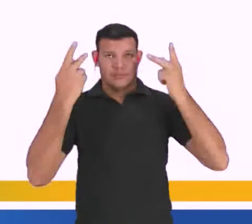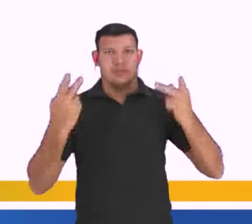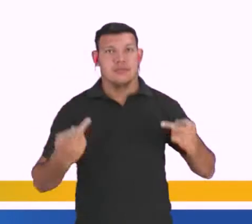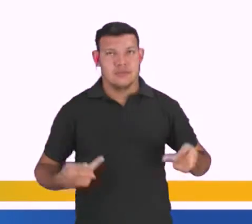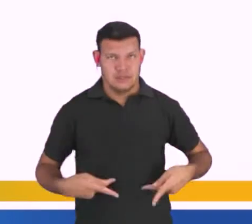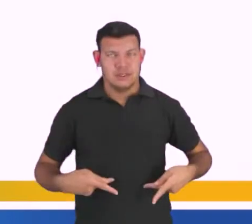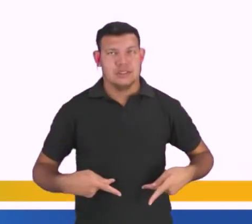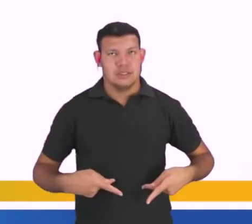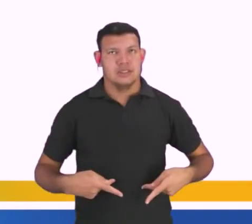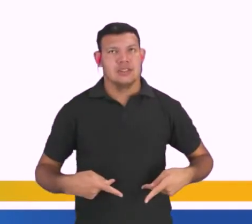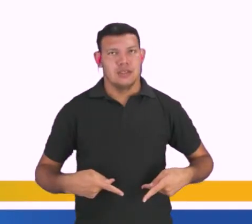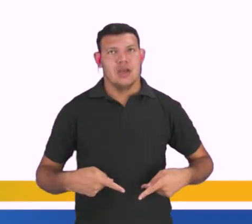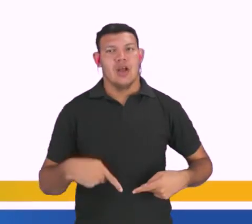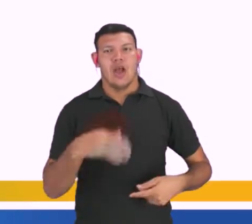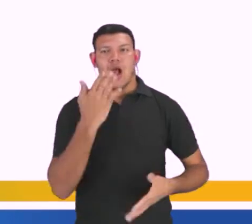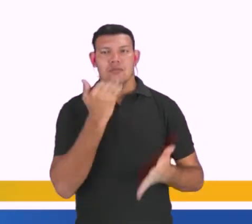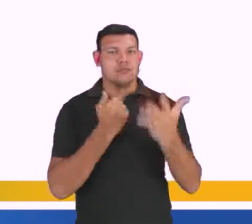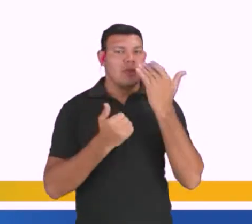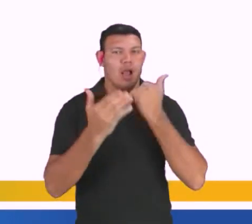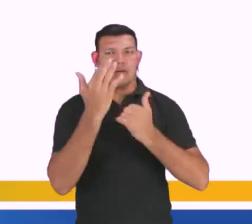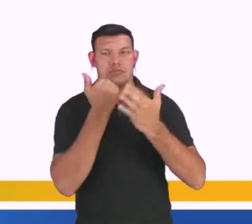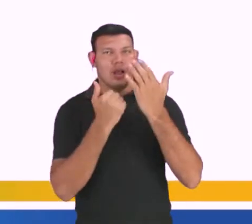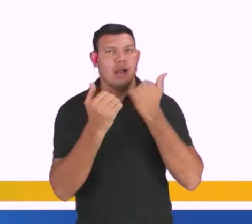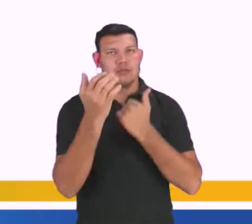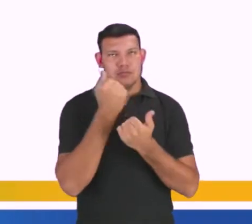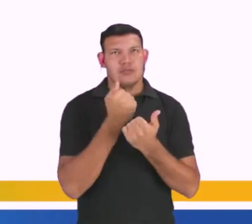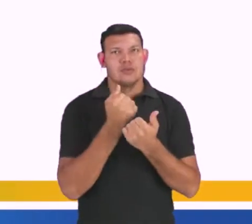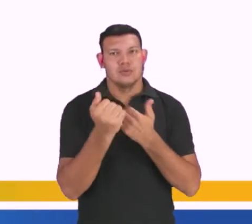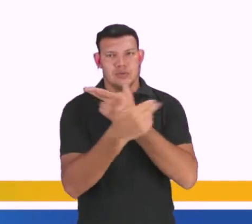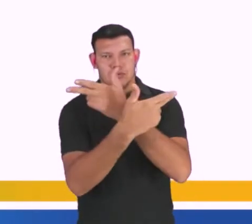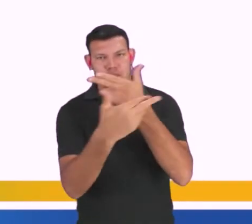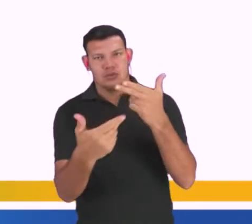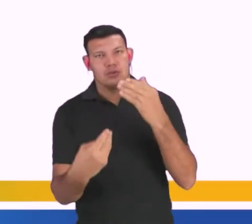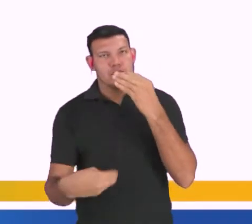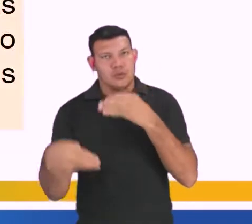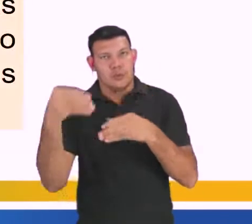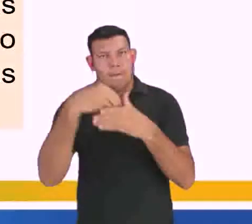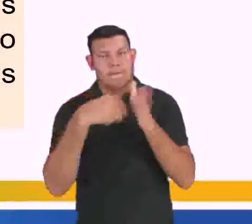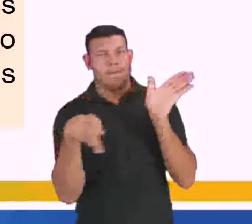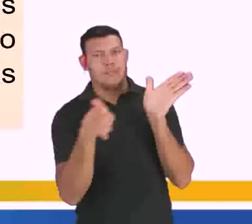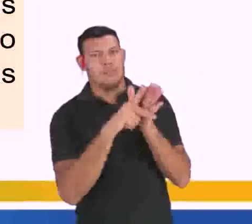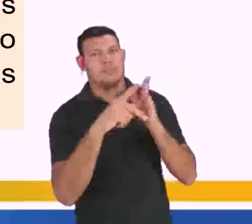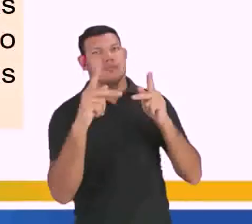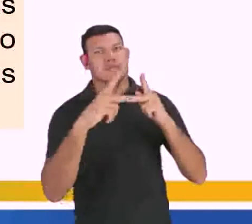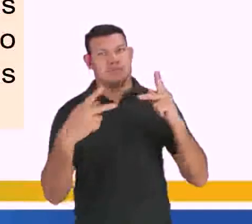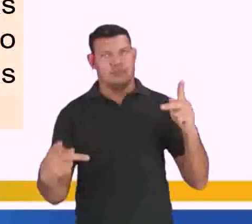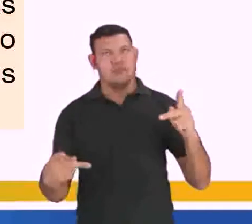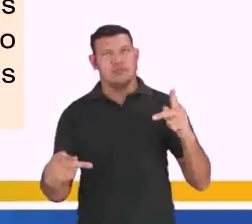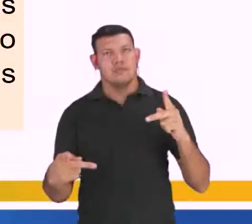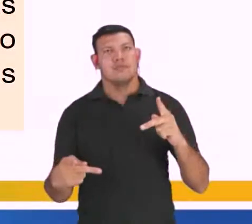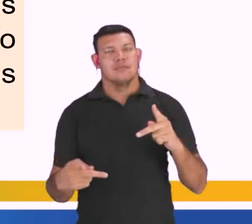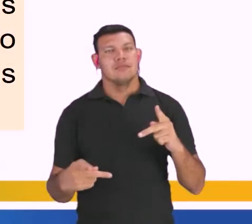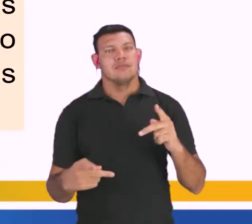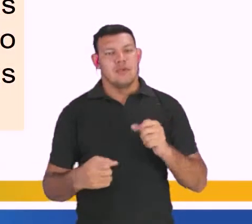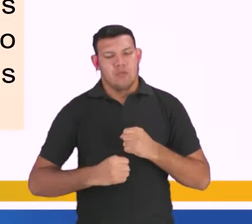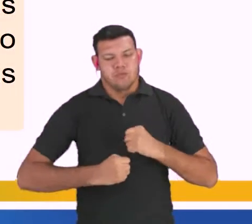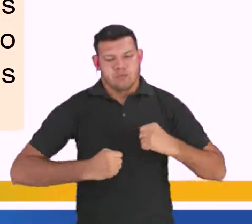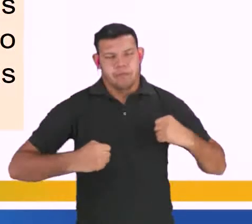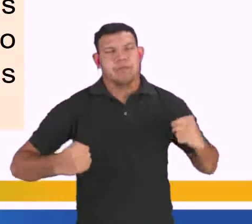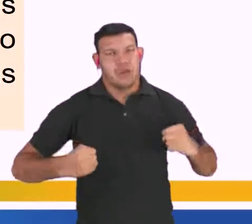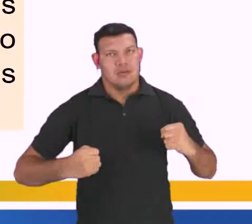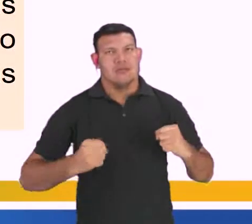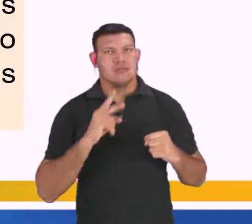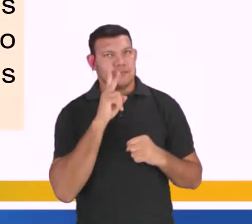que se alimentar de proteínas para poder, né, fazer essa renovação celular. E nós temos também na parte